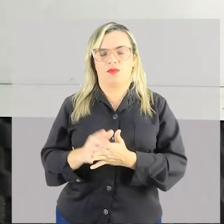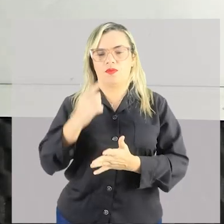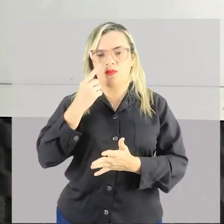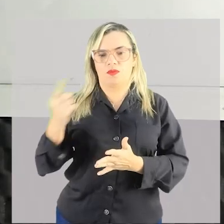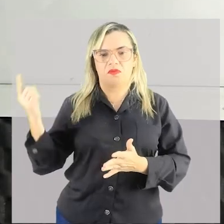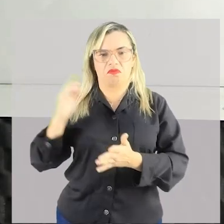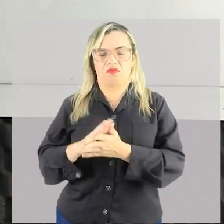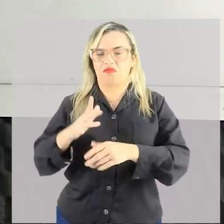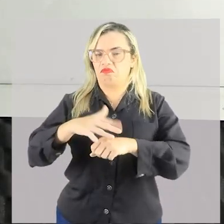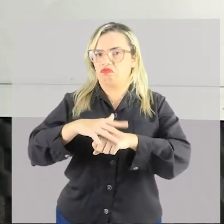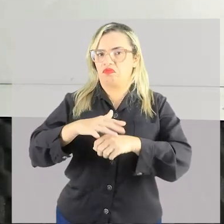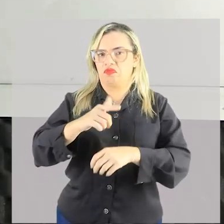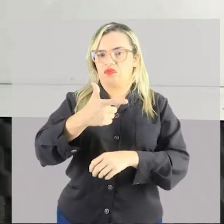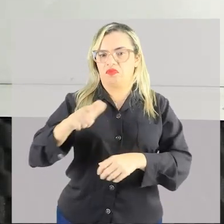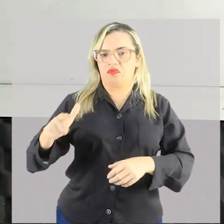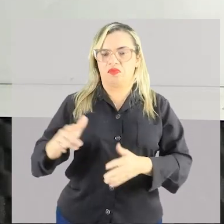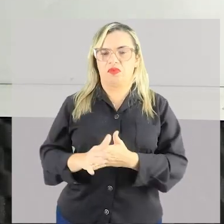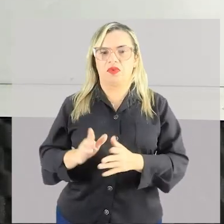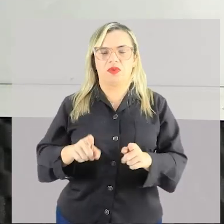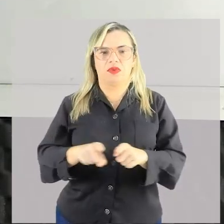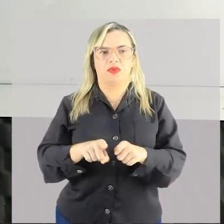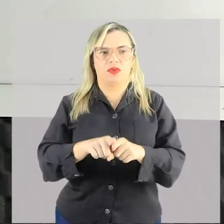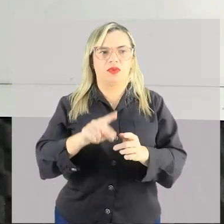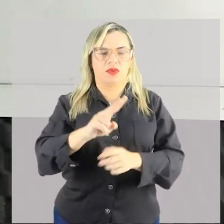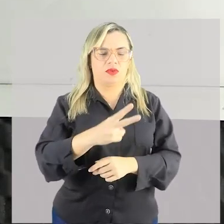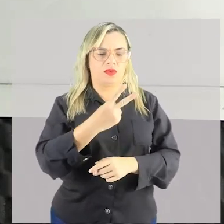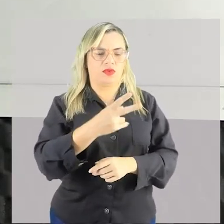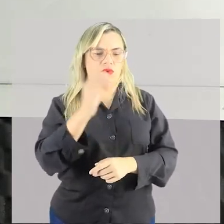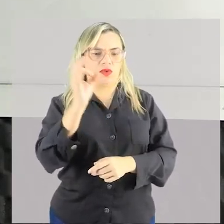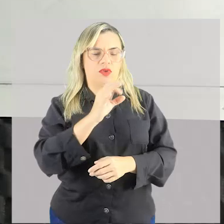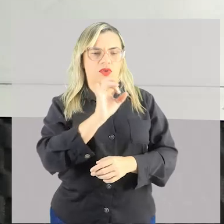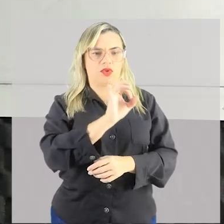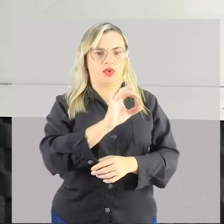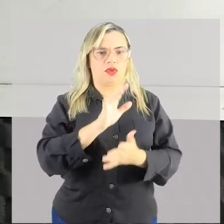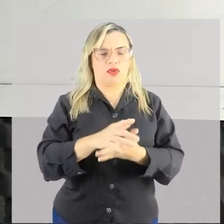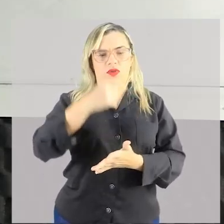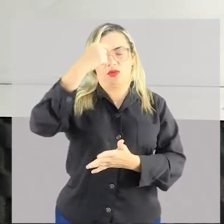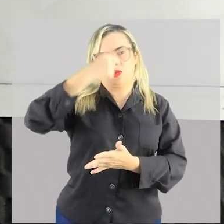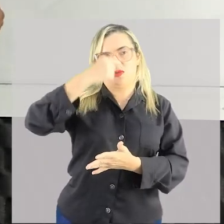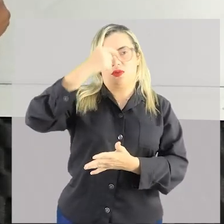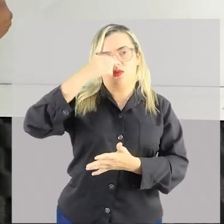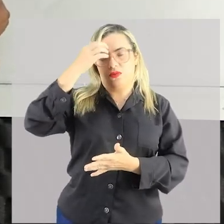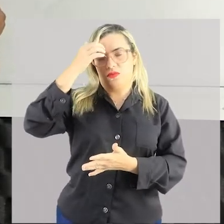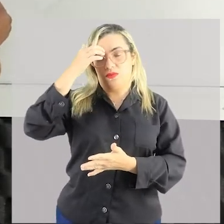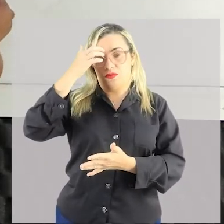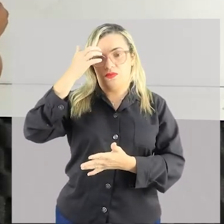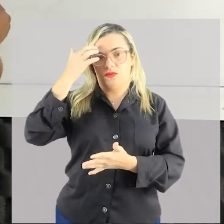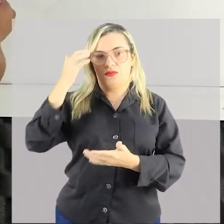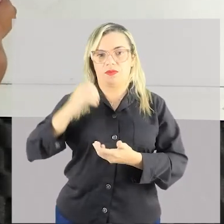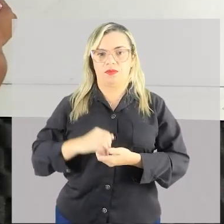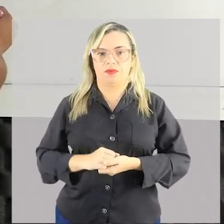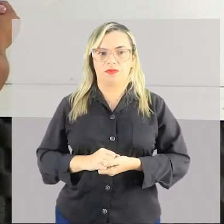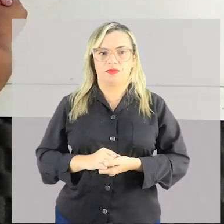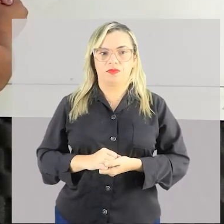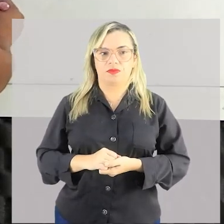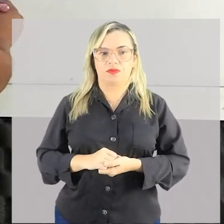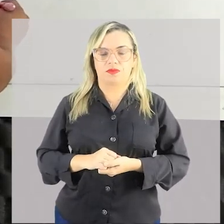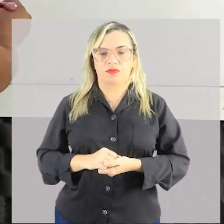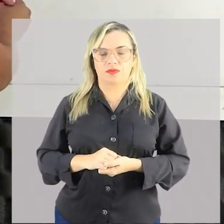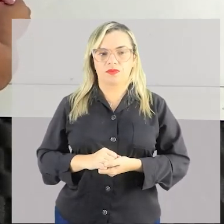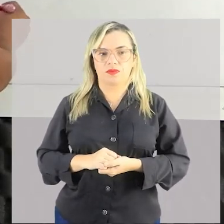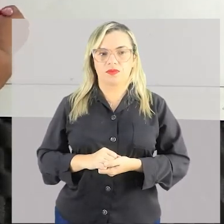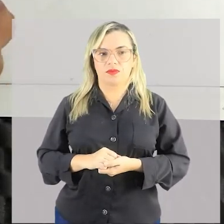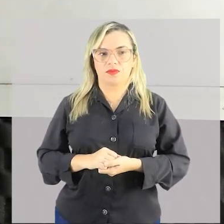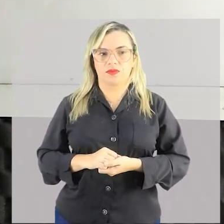tá com doença nenhuma e esses 2% que só estão gripados então aqui vai ficar no espaço amostral